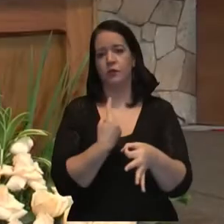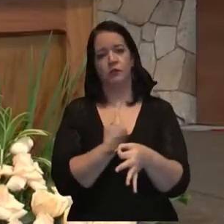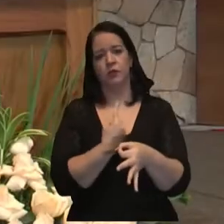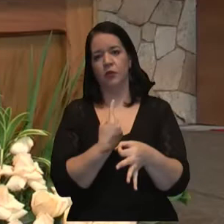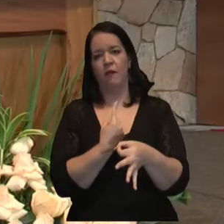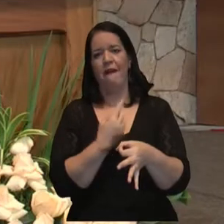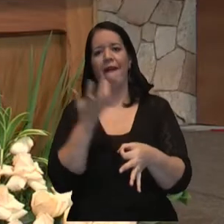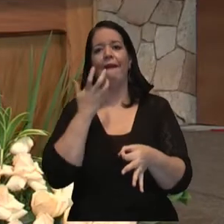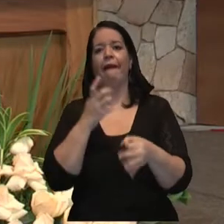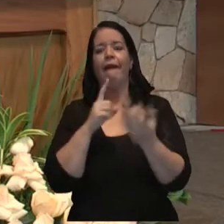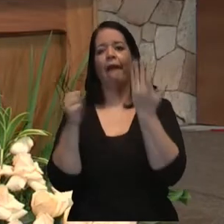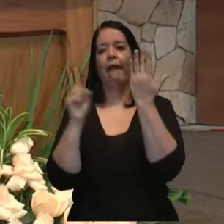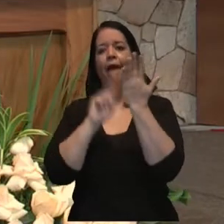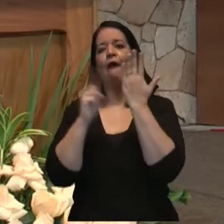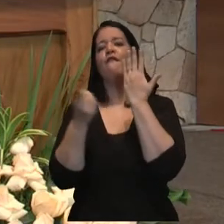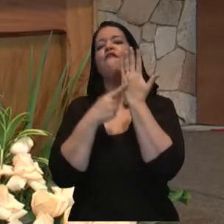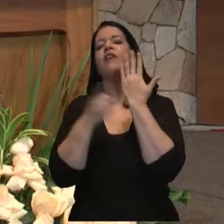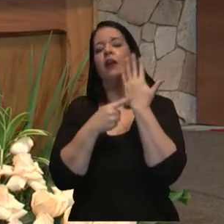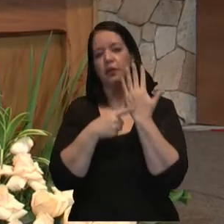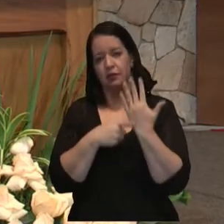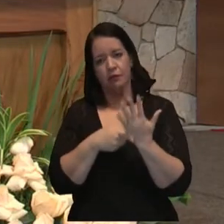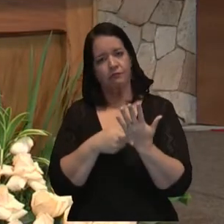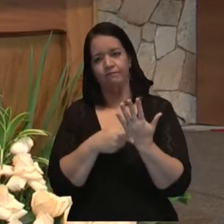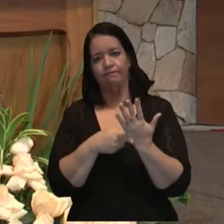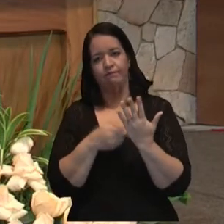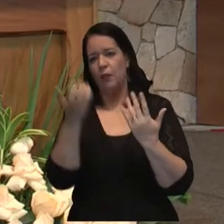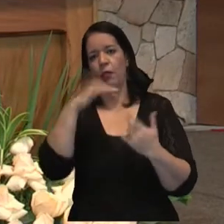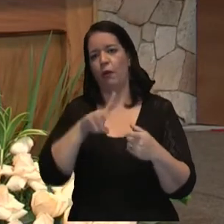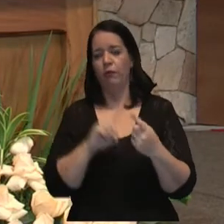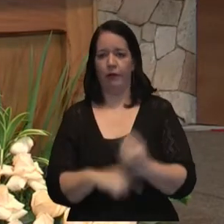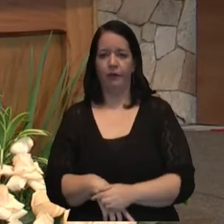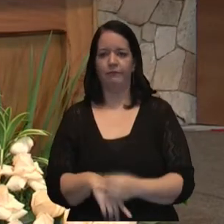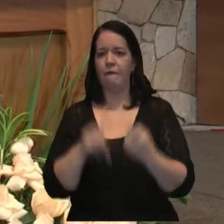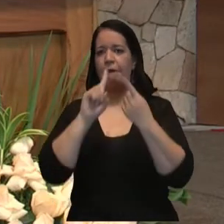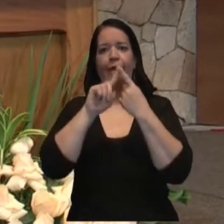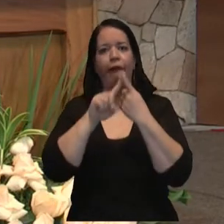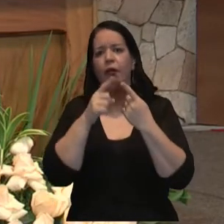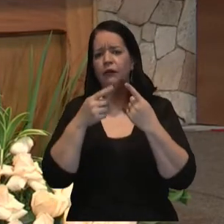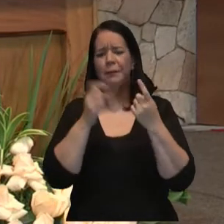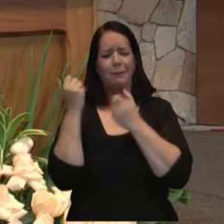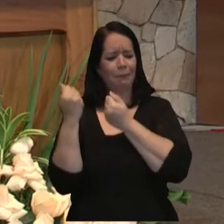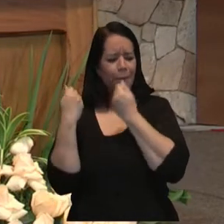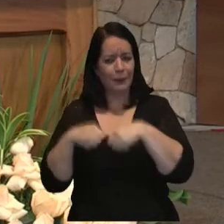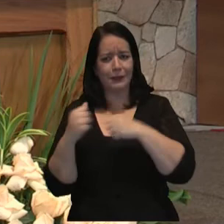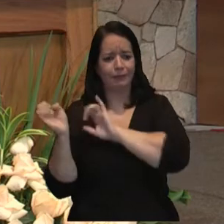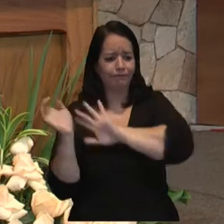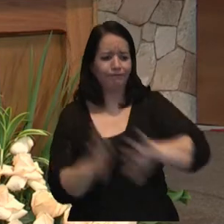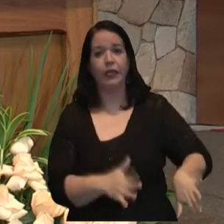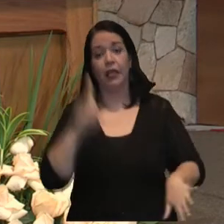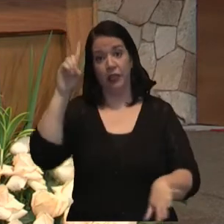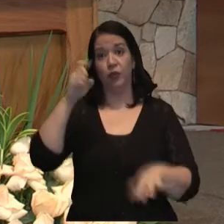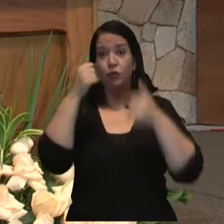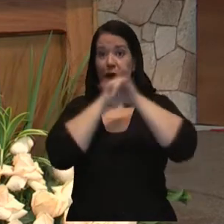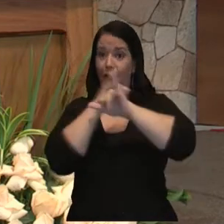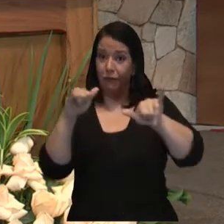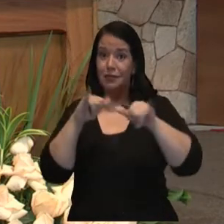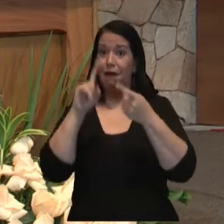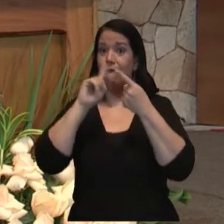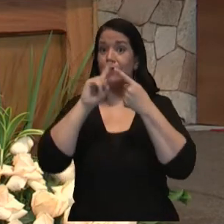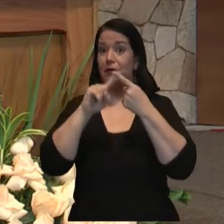dos Exércitos, a Ele pertence a vingança. Então este homem de Deus, este homem do